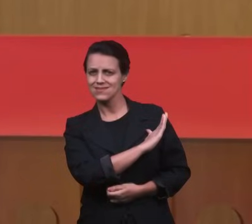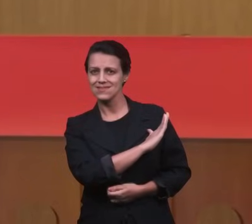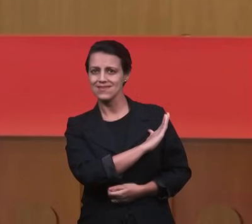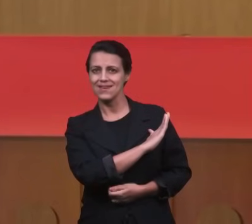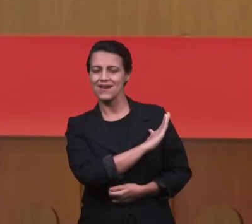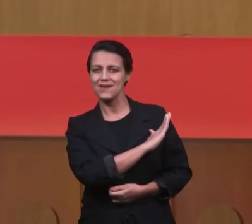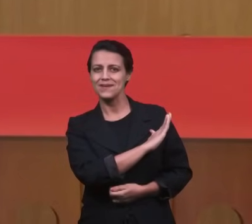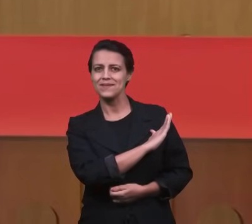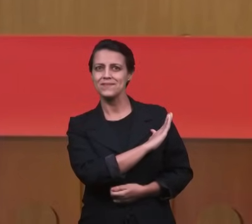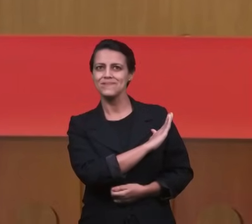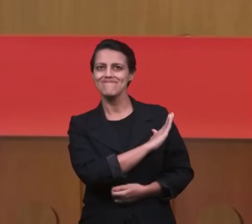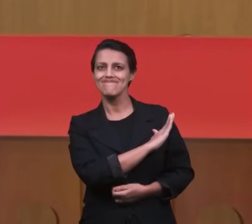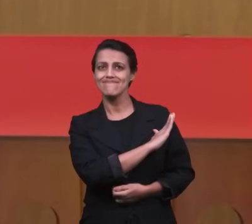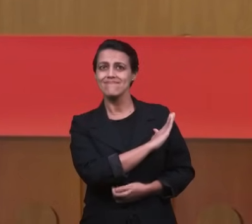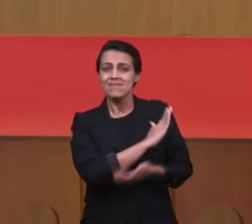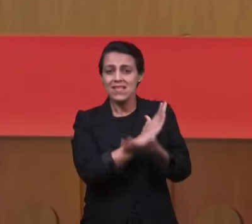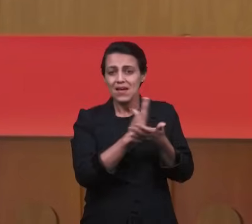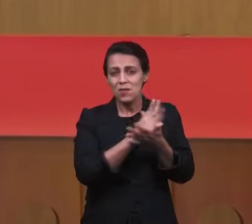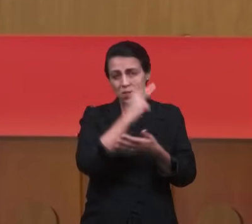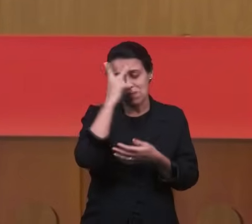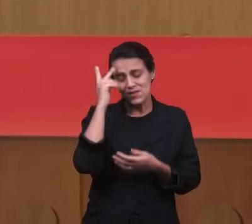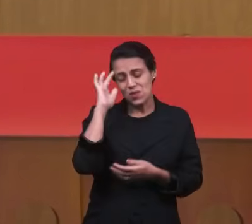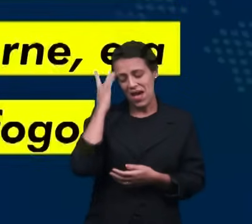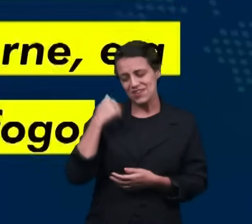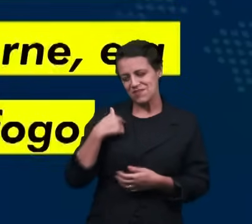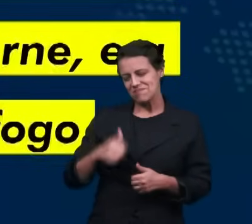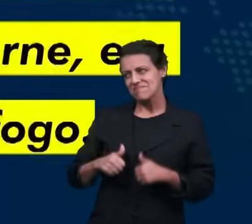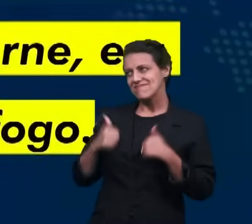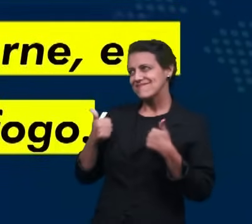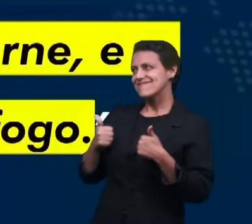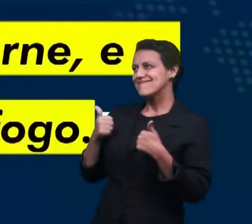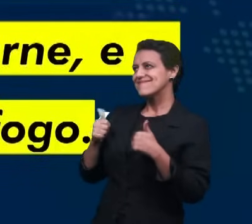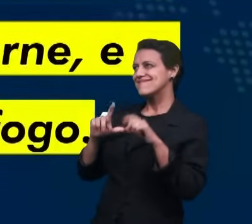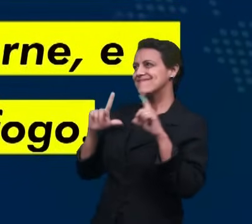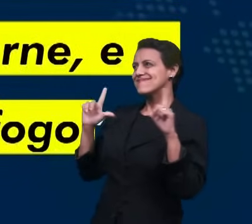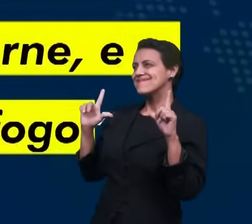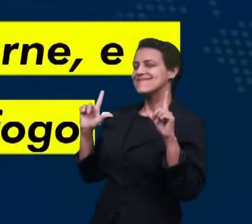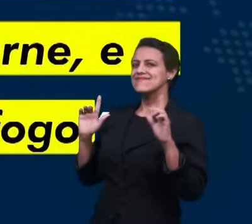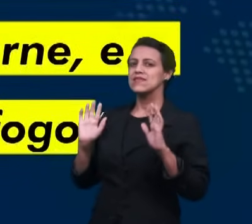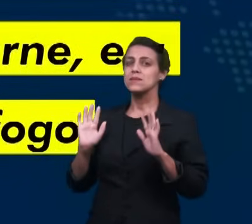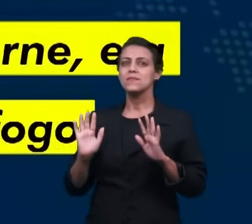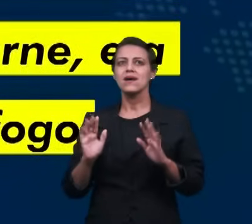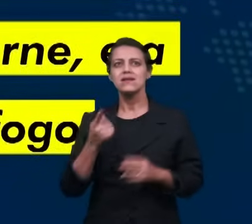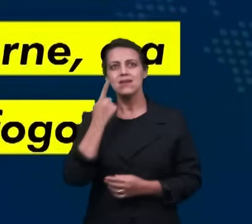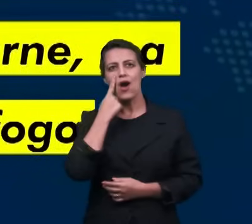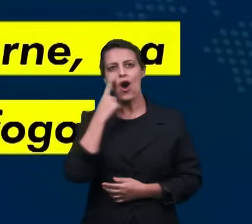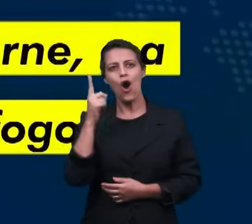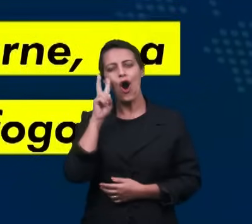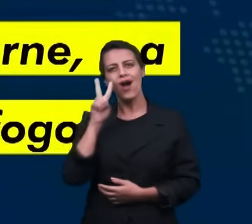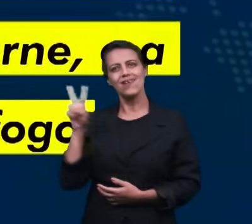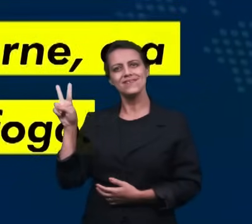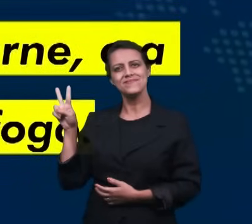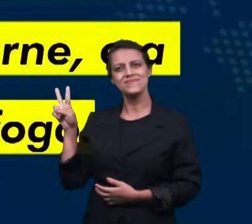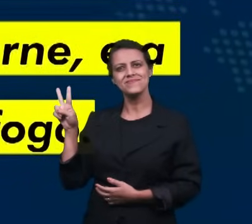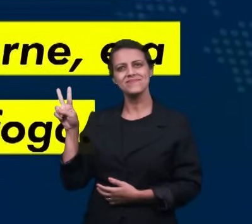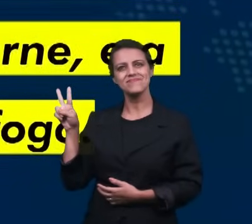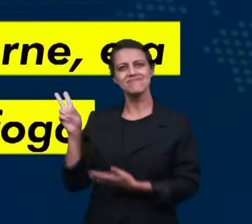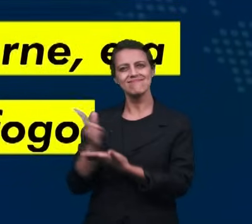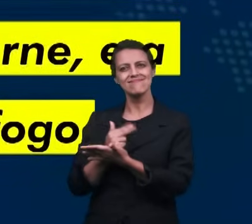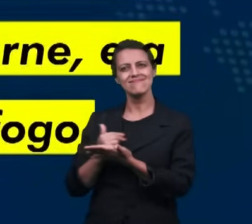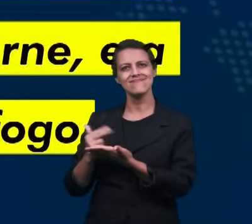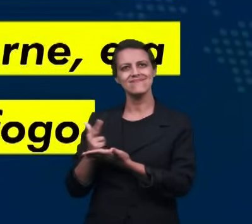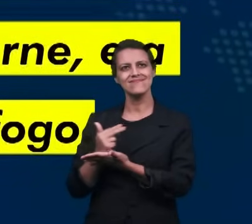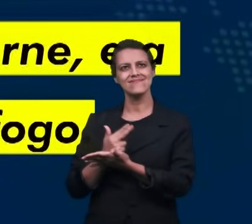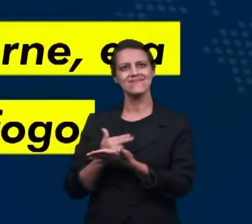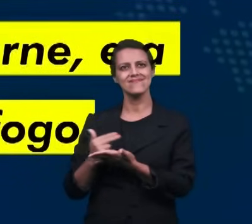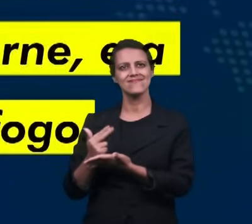Alguns até acham que estão bem, né? Olha o quadro dela lá. E os 10 chifres. Agora vamos lá, no painel 4. Olha